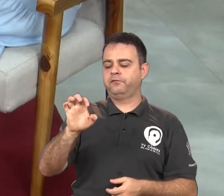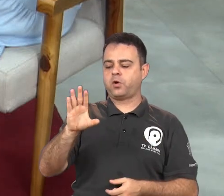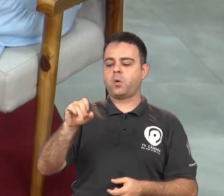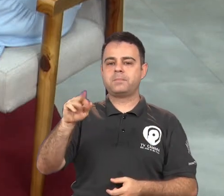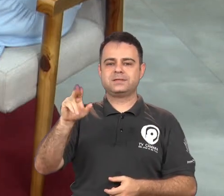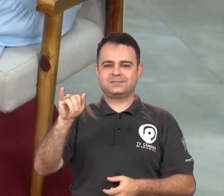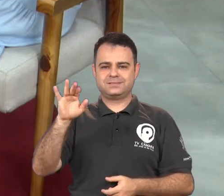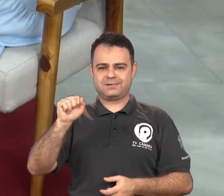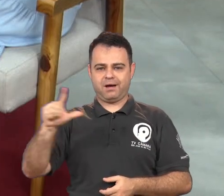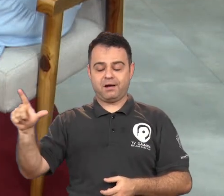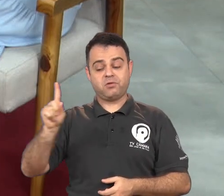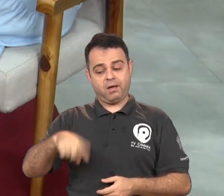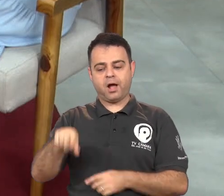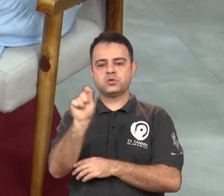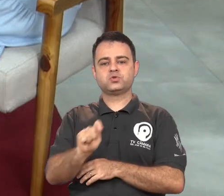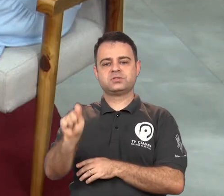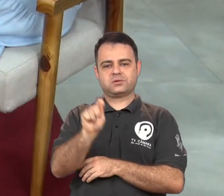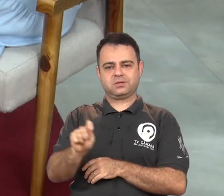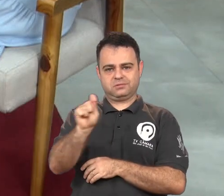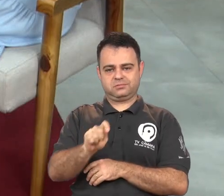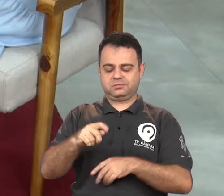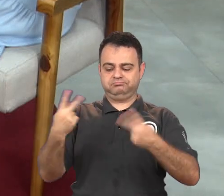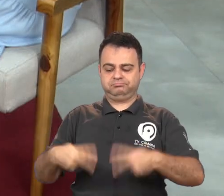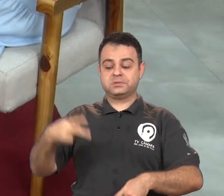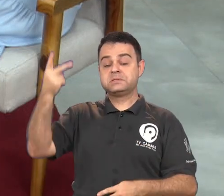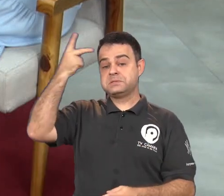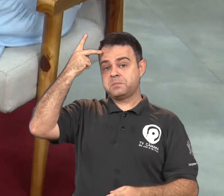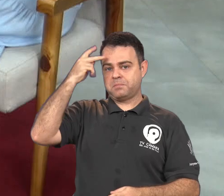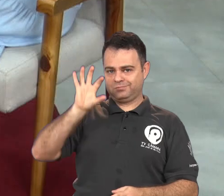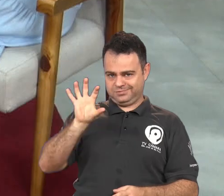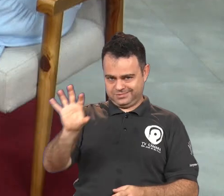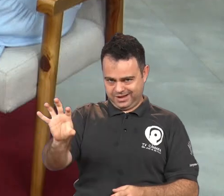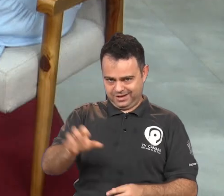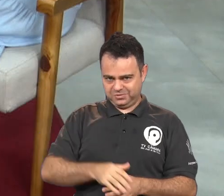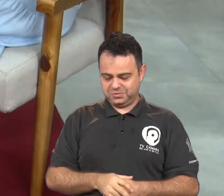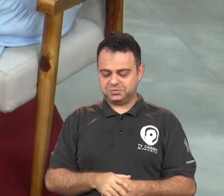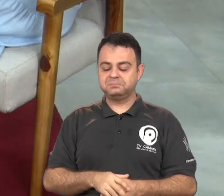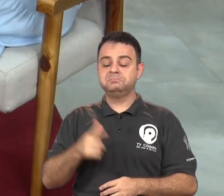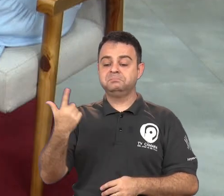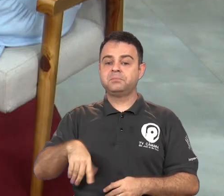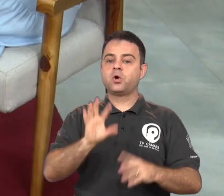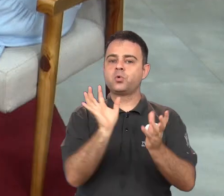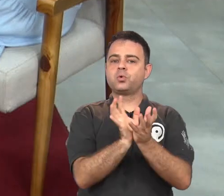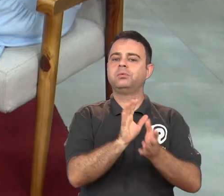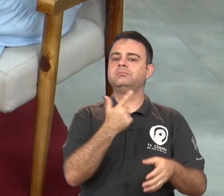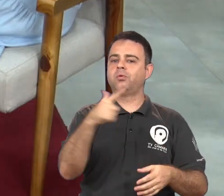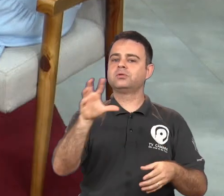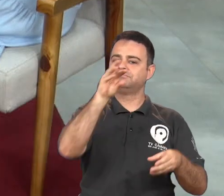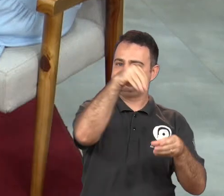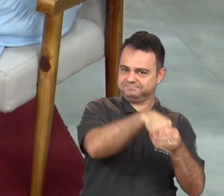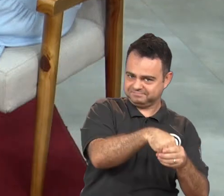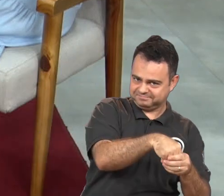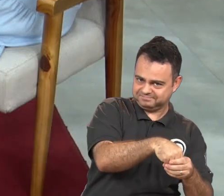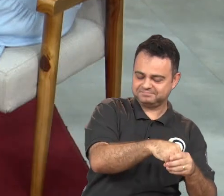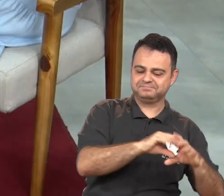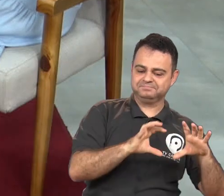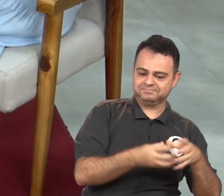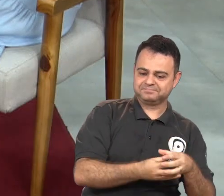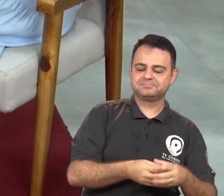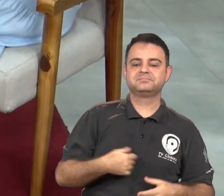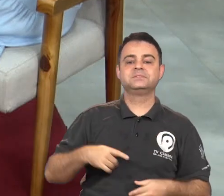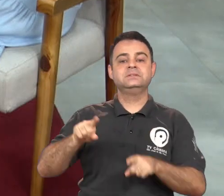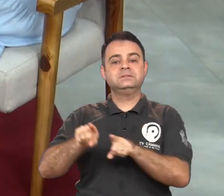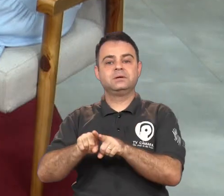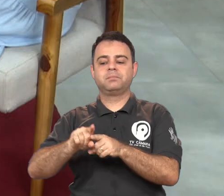integra a tesouraria da Confederação Nacional dos Trabalhadores do Comércio, é conselheira no Conselho de Desenvolvimento Econômico e